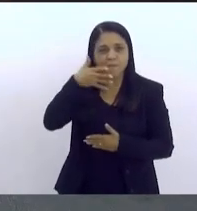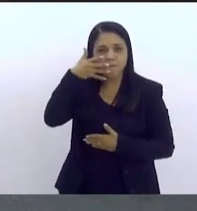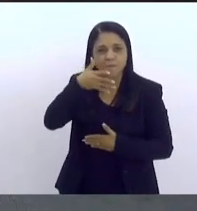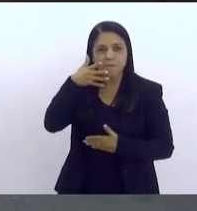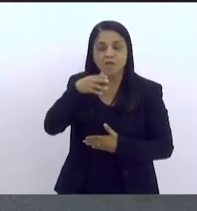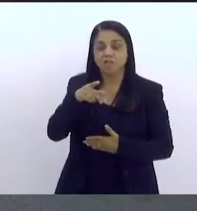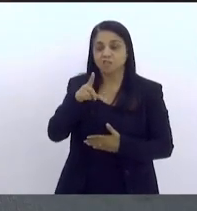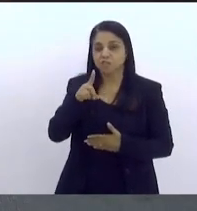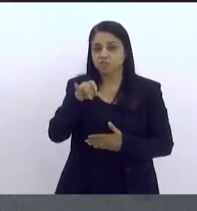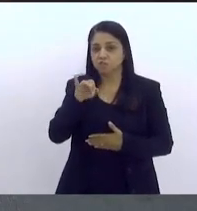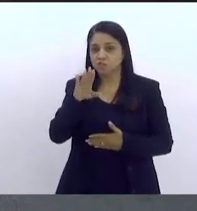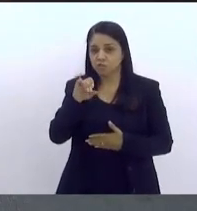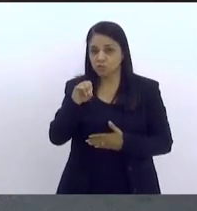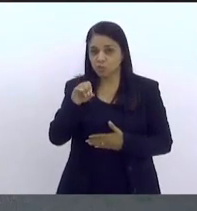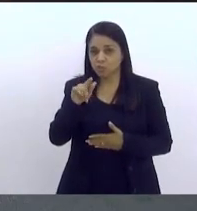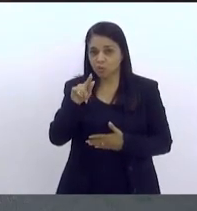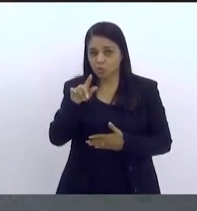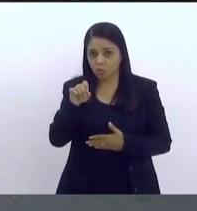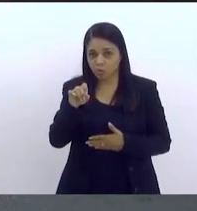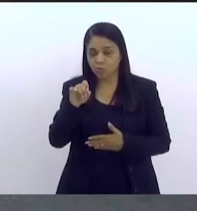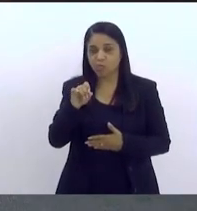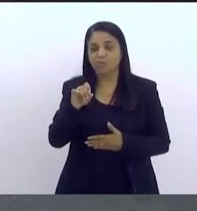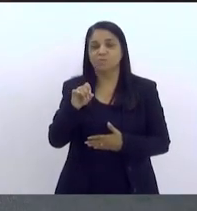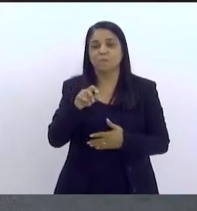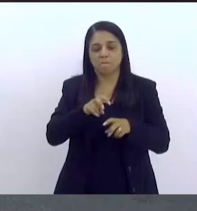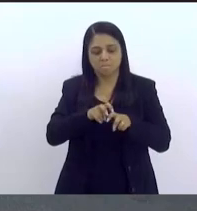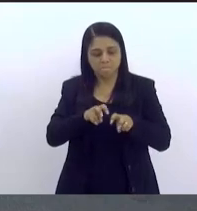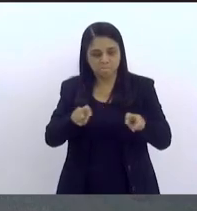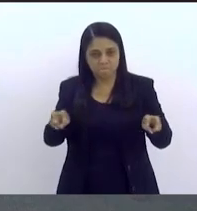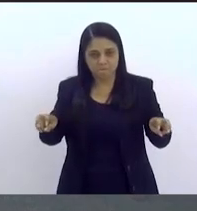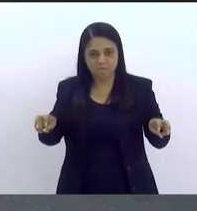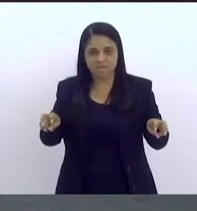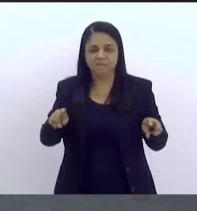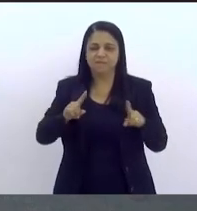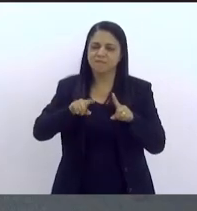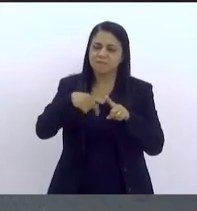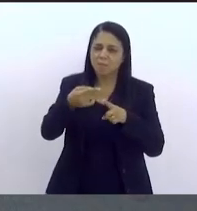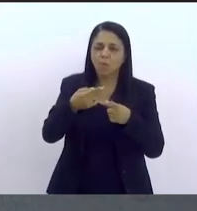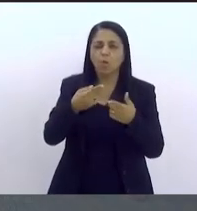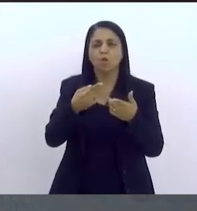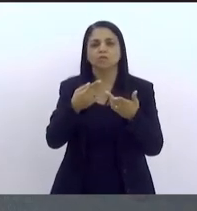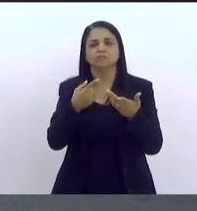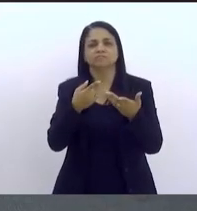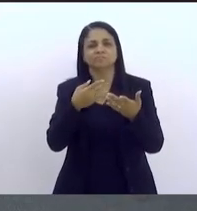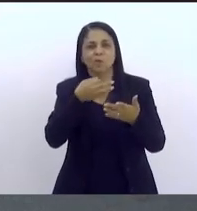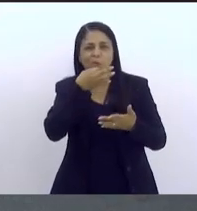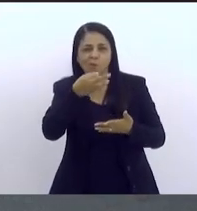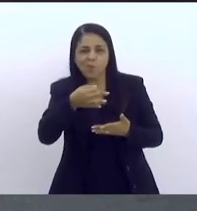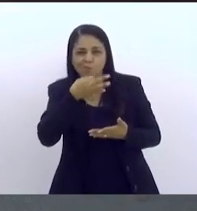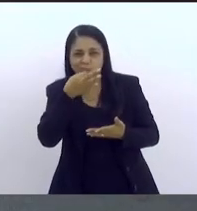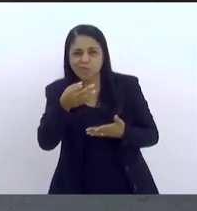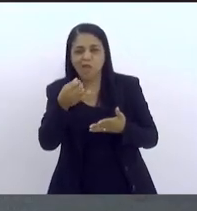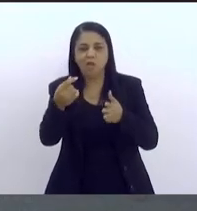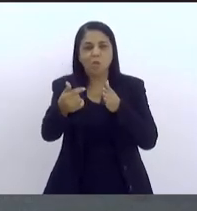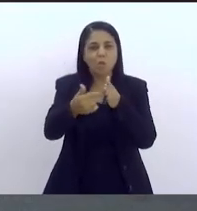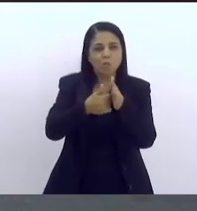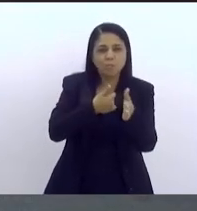e em seguida passando as os comentários as questões que vocês também queiram